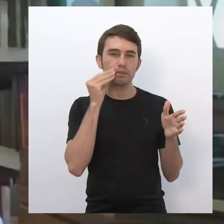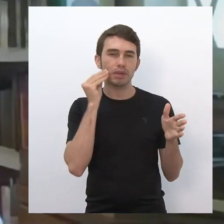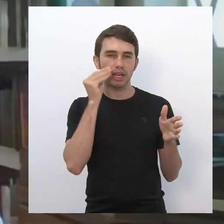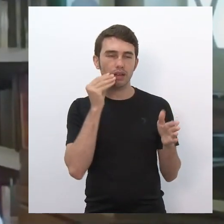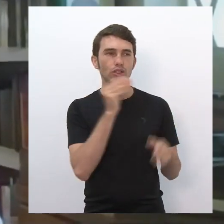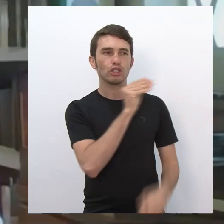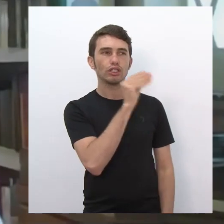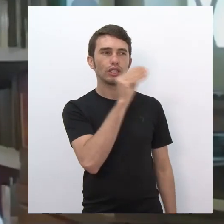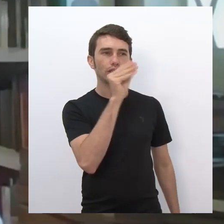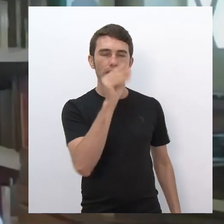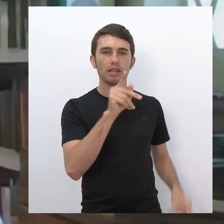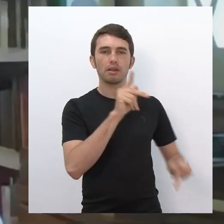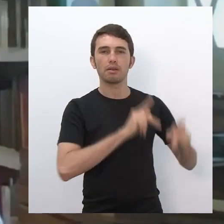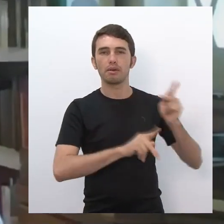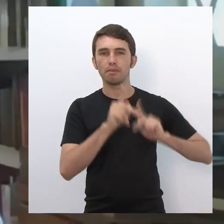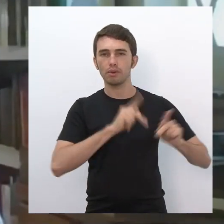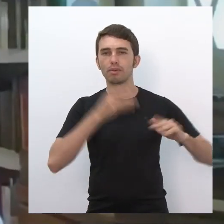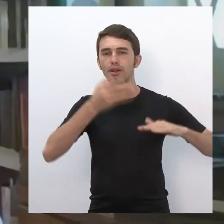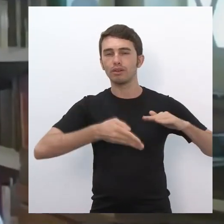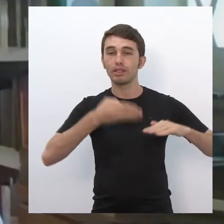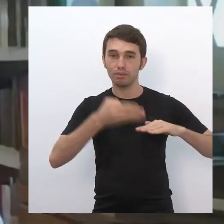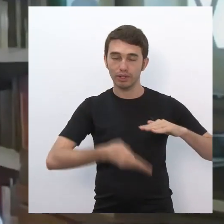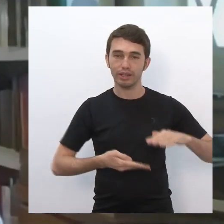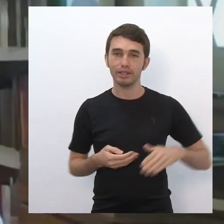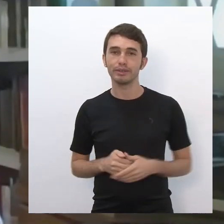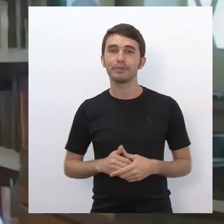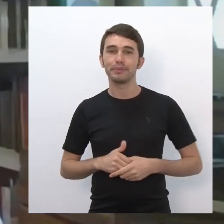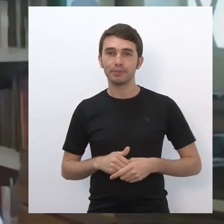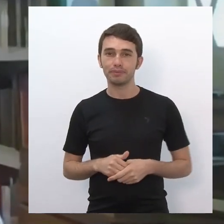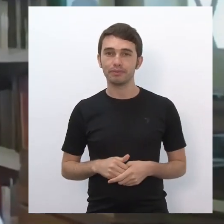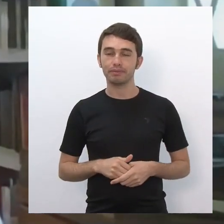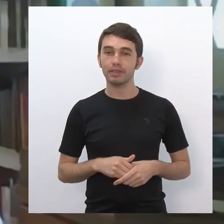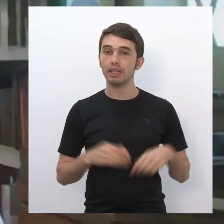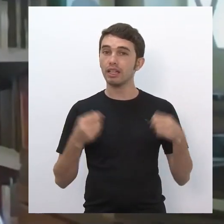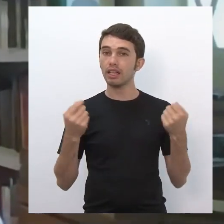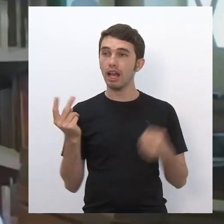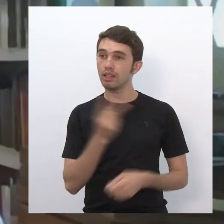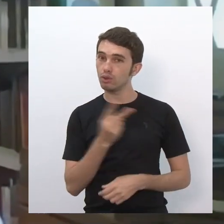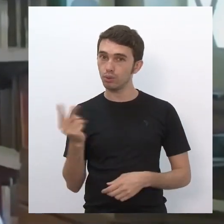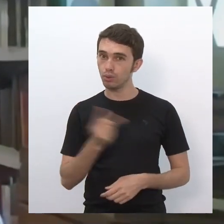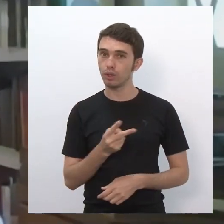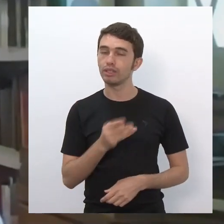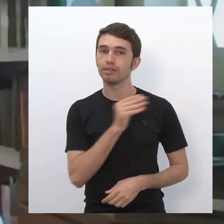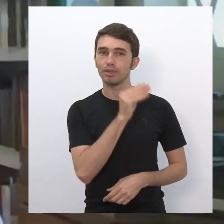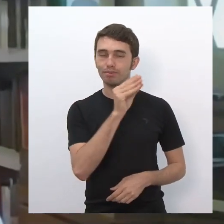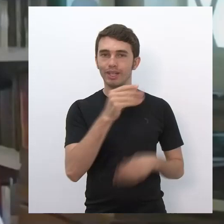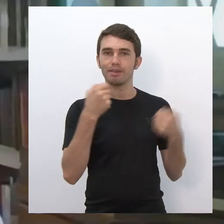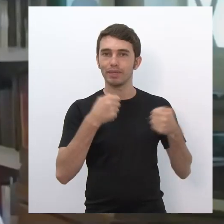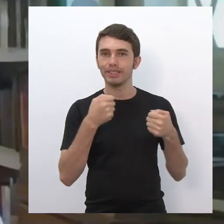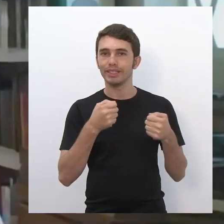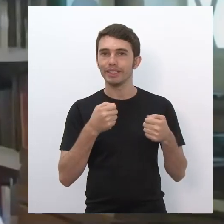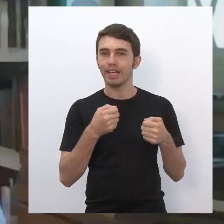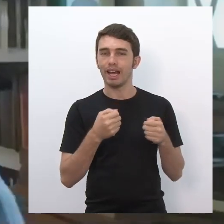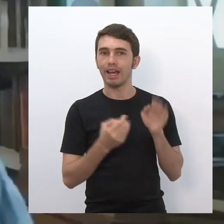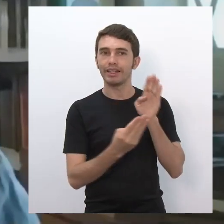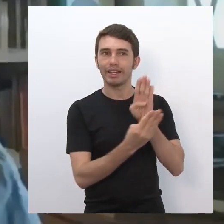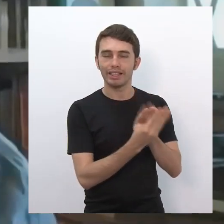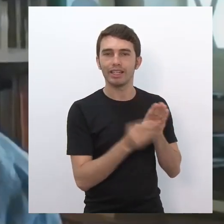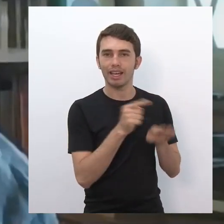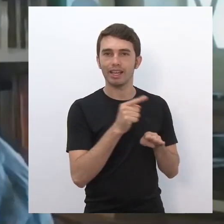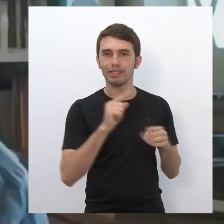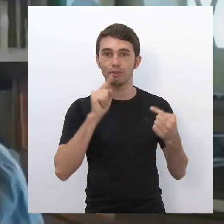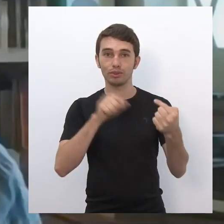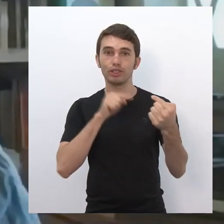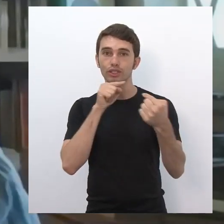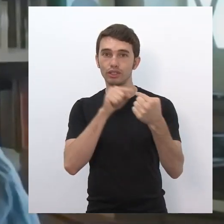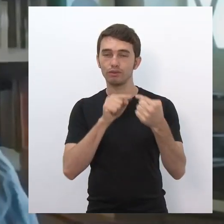biblioteca pública contemporânea, né? Elas têm que atender a isso. E quando a gente fala de